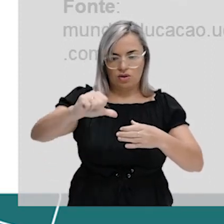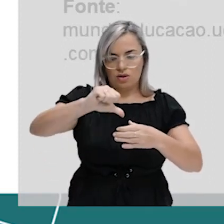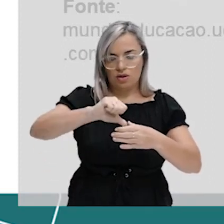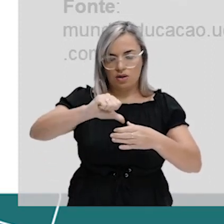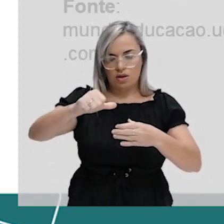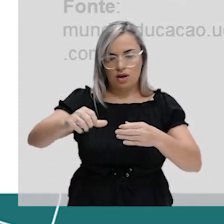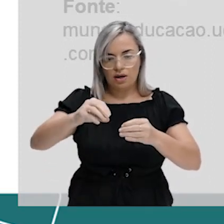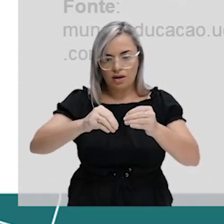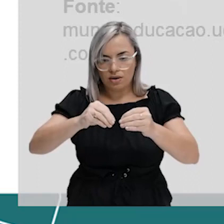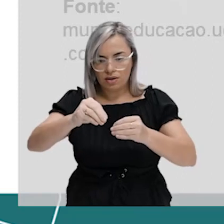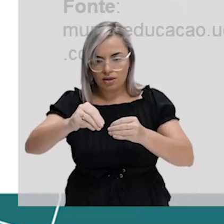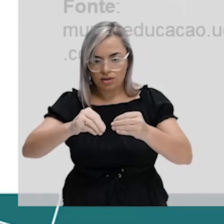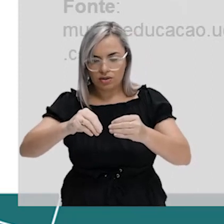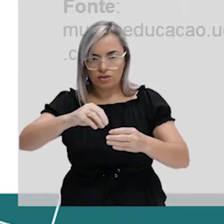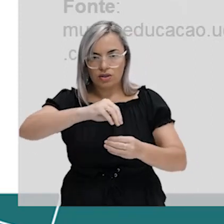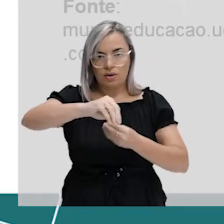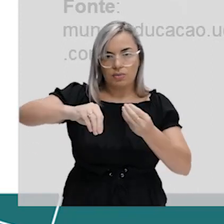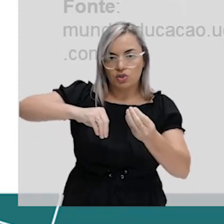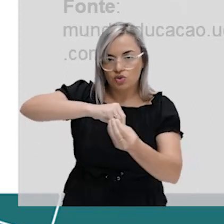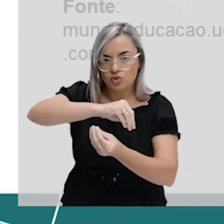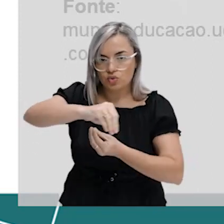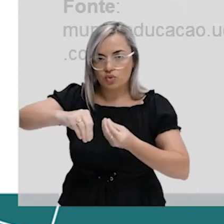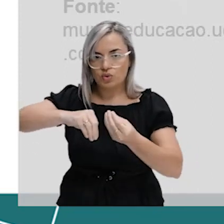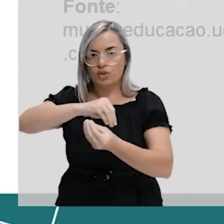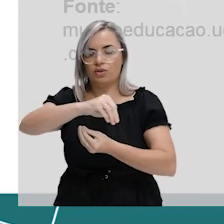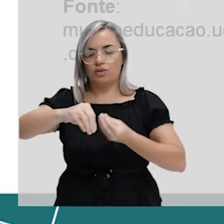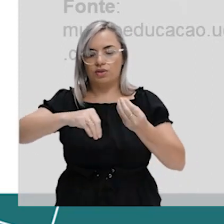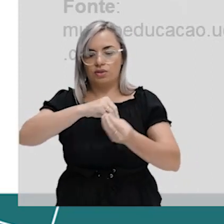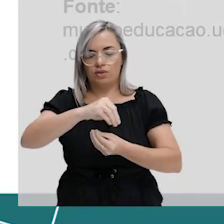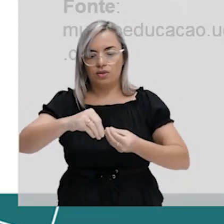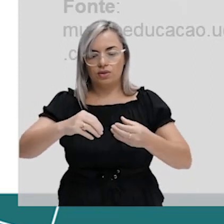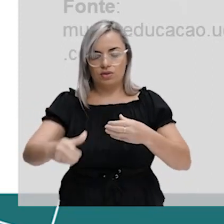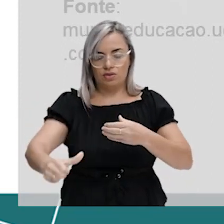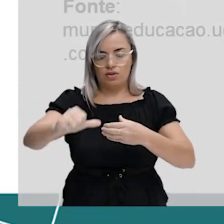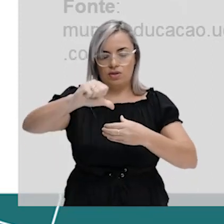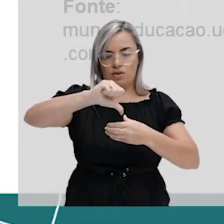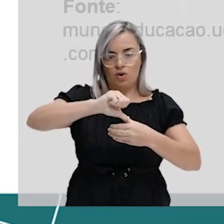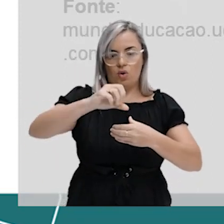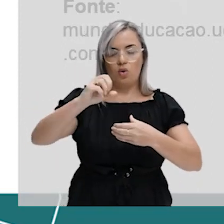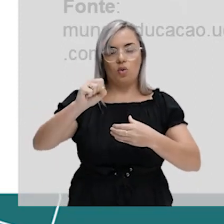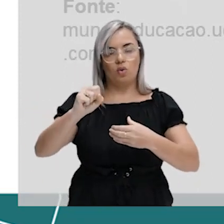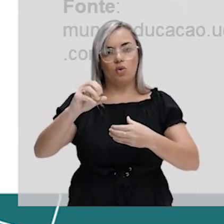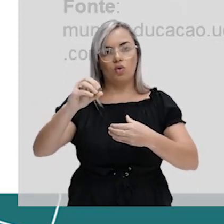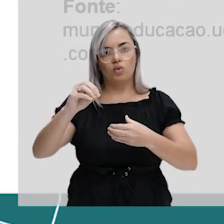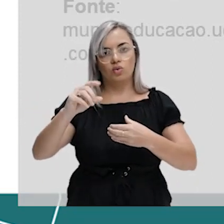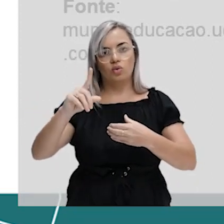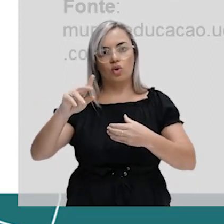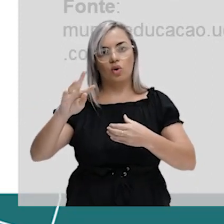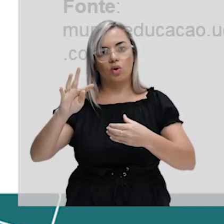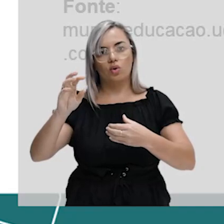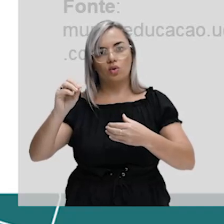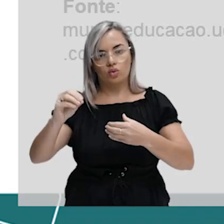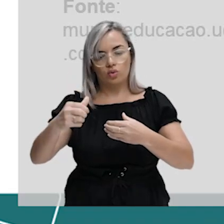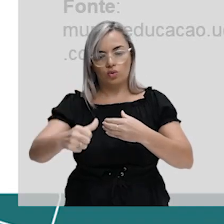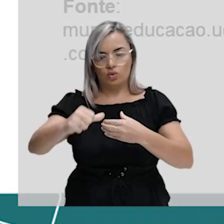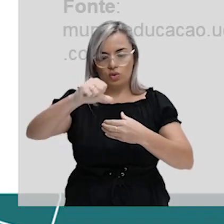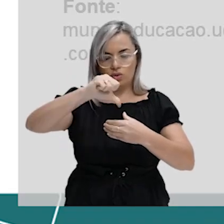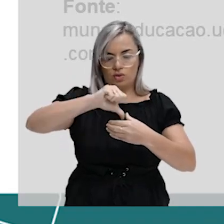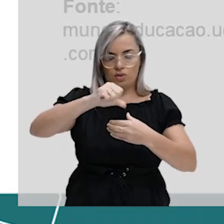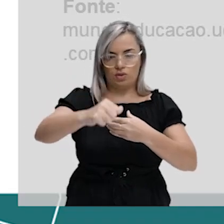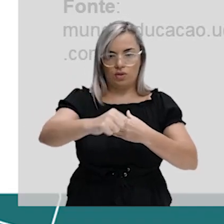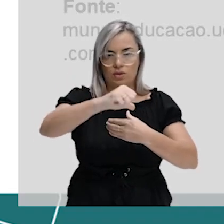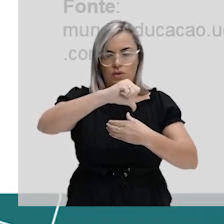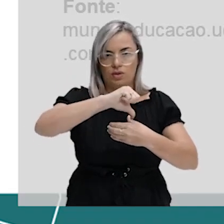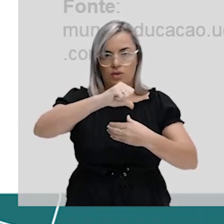Então, quando o soluto é jogado no solvente, esse soluto vai ser, as suas partículas menores vão se dissociar,